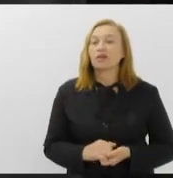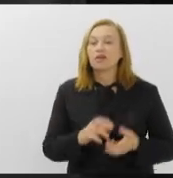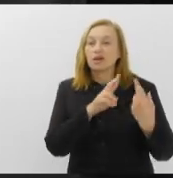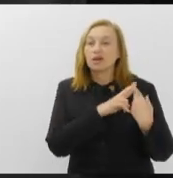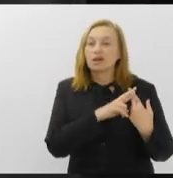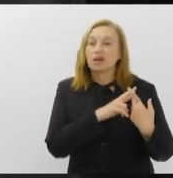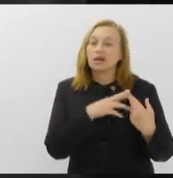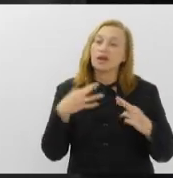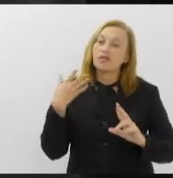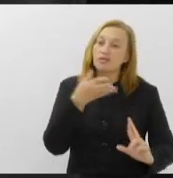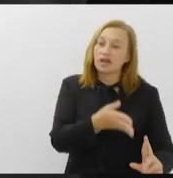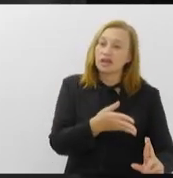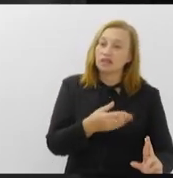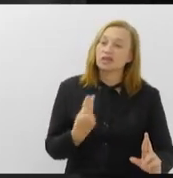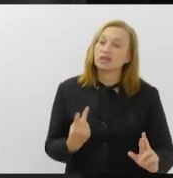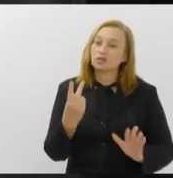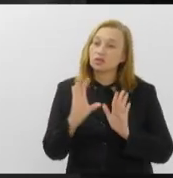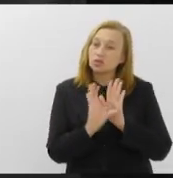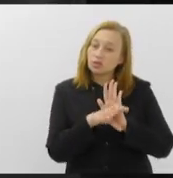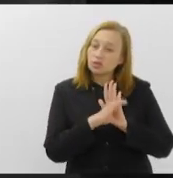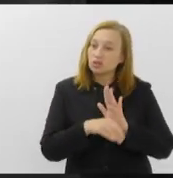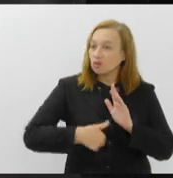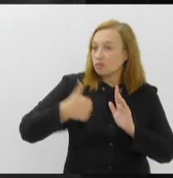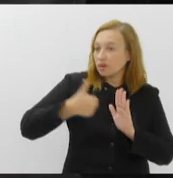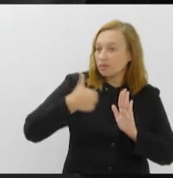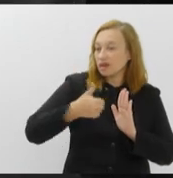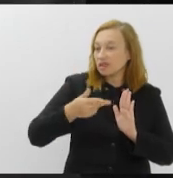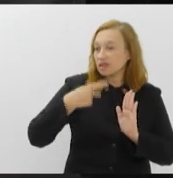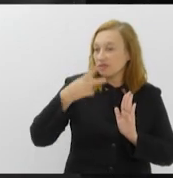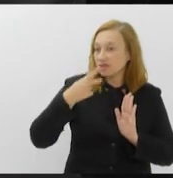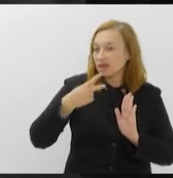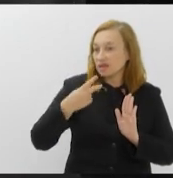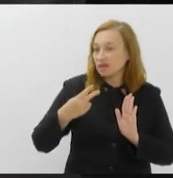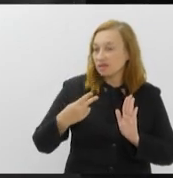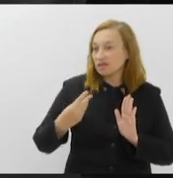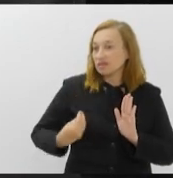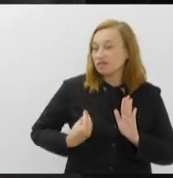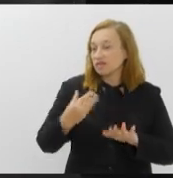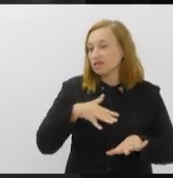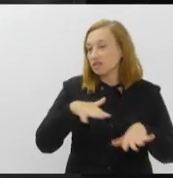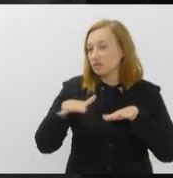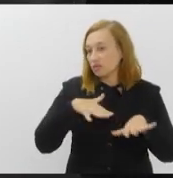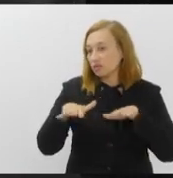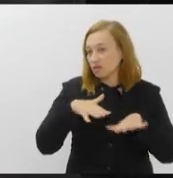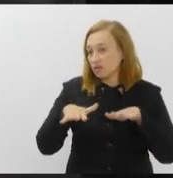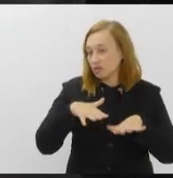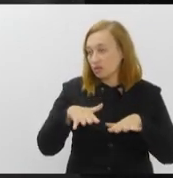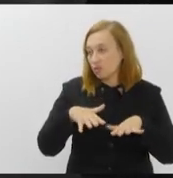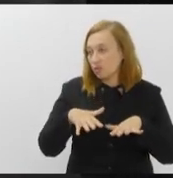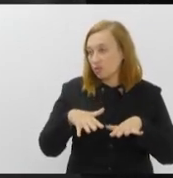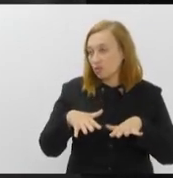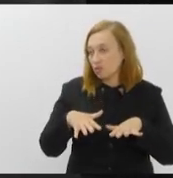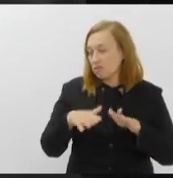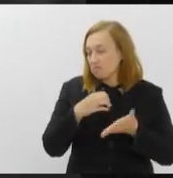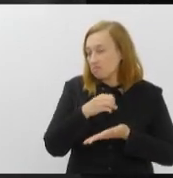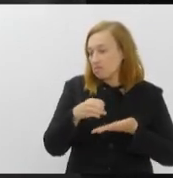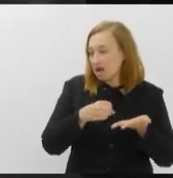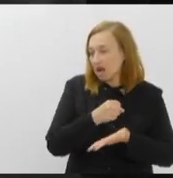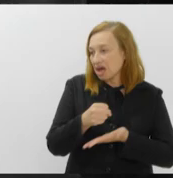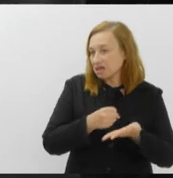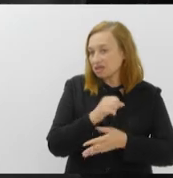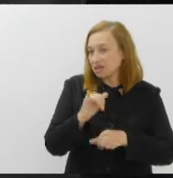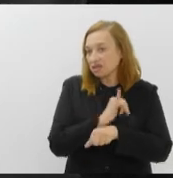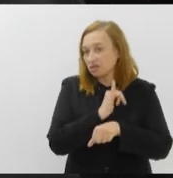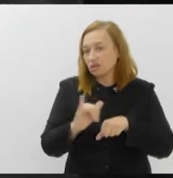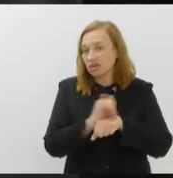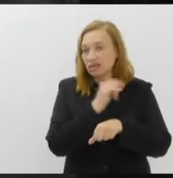dois conceitos. Né. Primeiro é dizer que a gente está falando de desenvolvimento, né, ou seja, de um conceito básico, articulação de